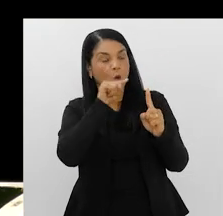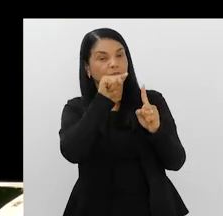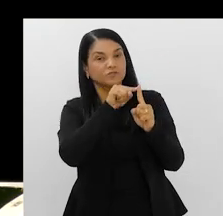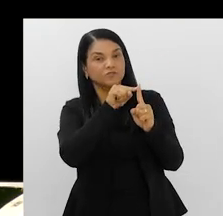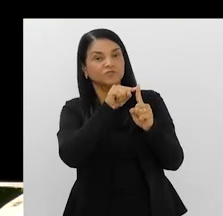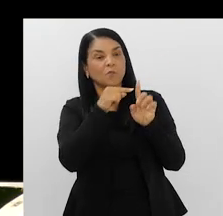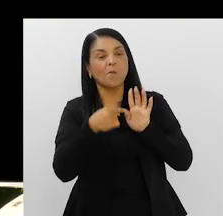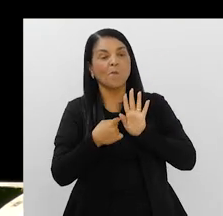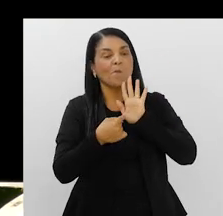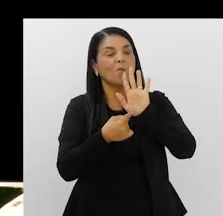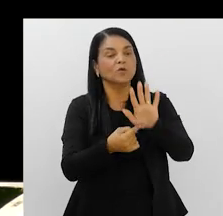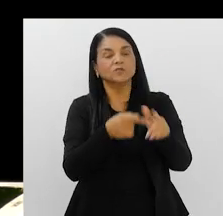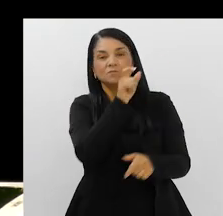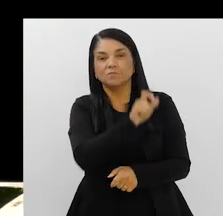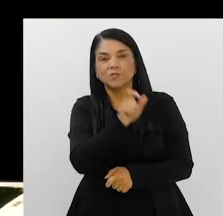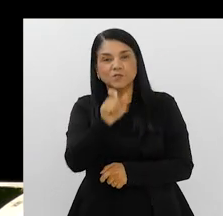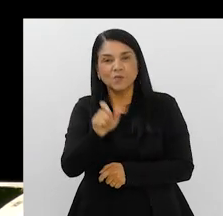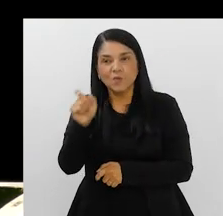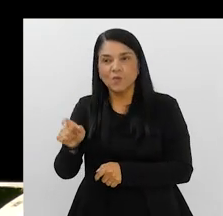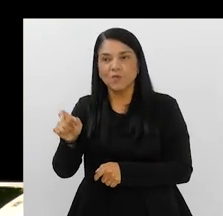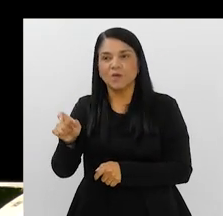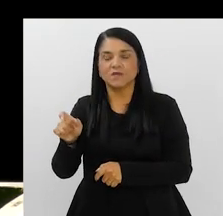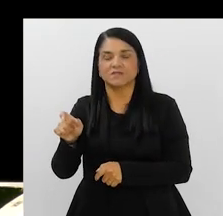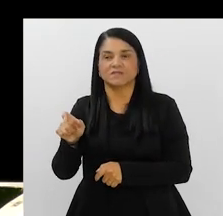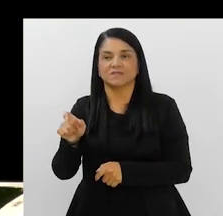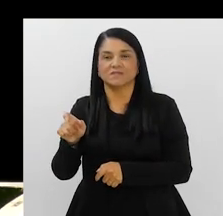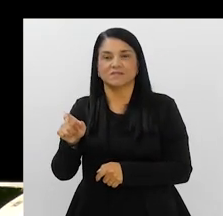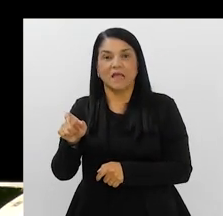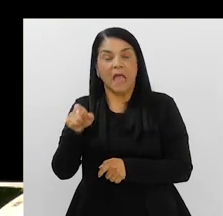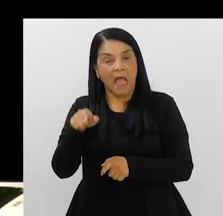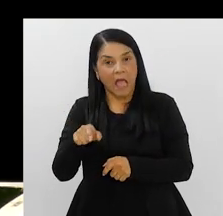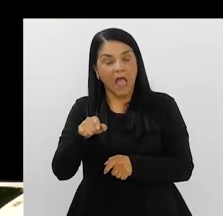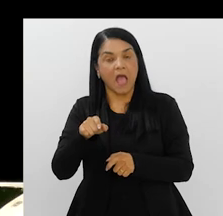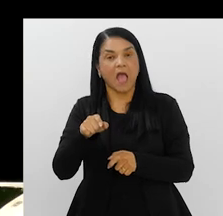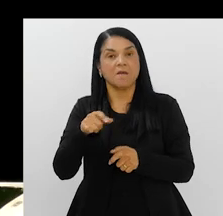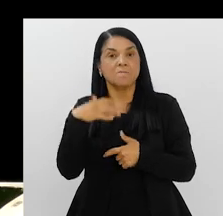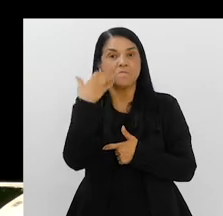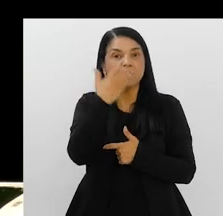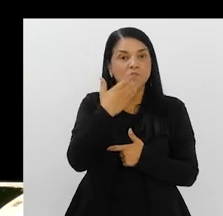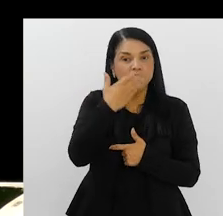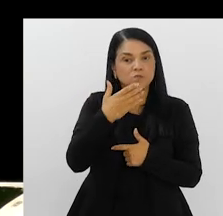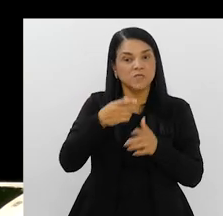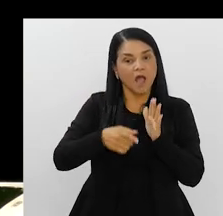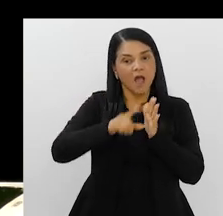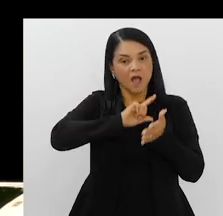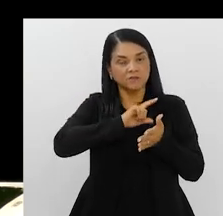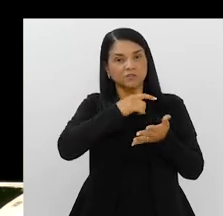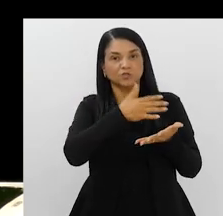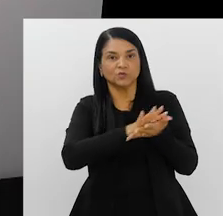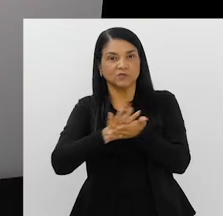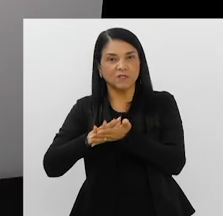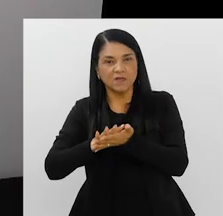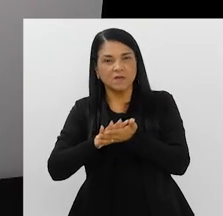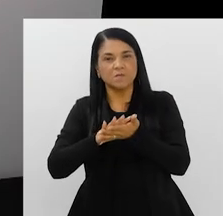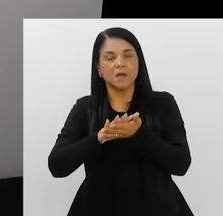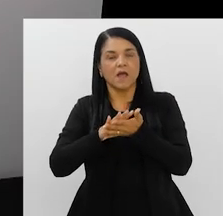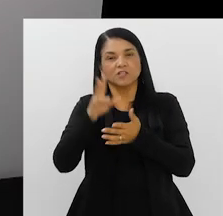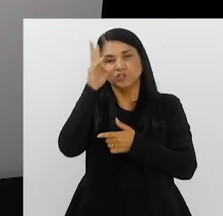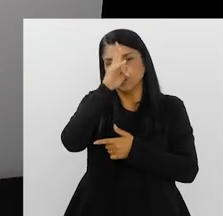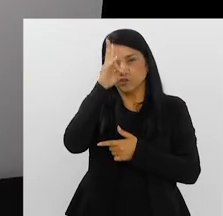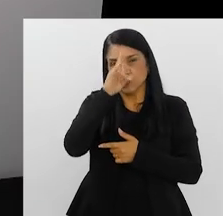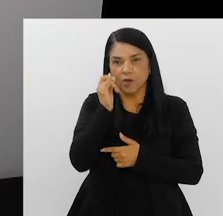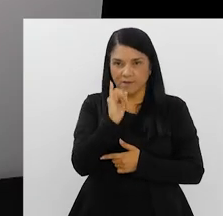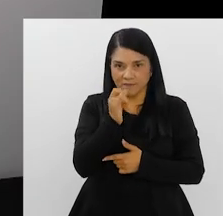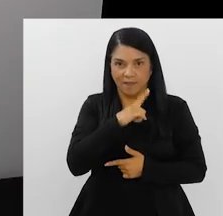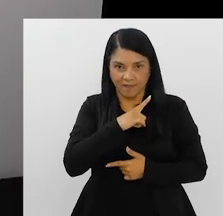de chegar nessa pessoa que, puxa, quer dizer que o enredo vem antes do samba enredo, tem gente que não sabe. Então, eu fazer